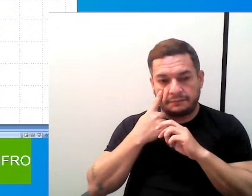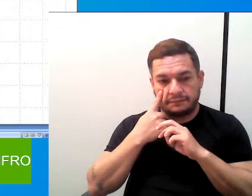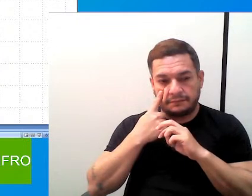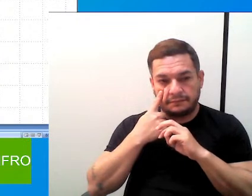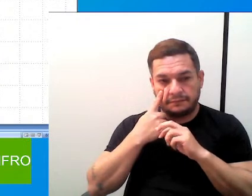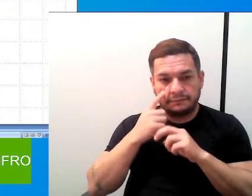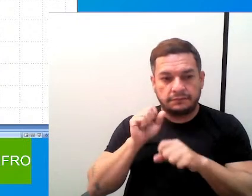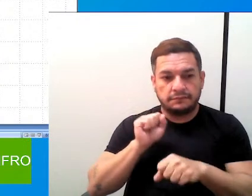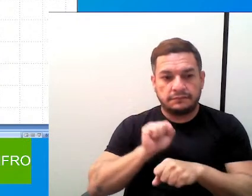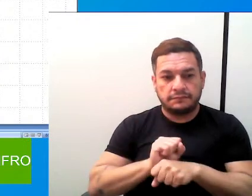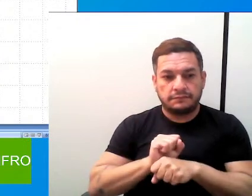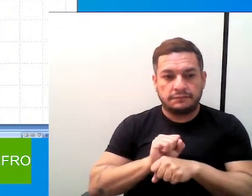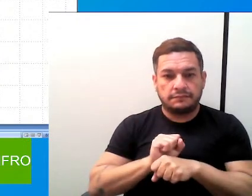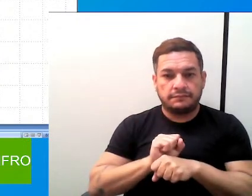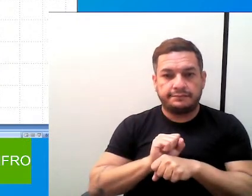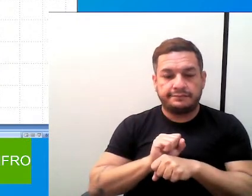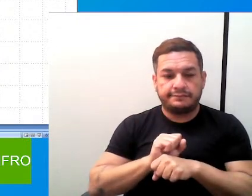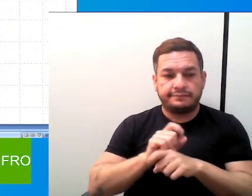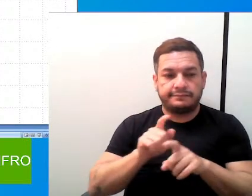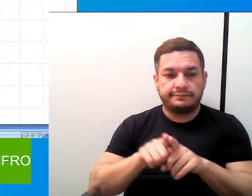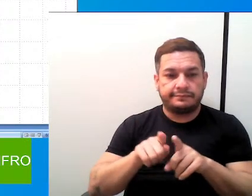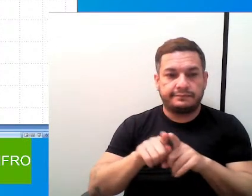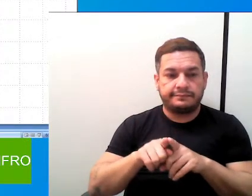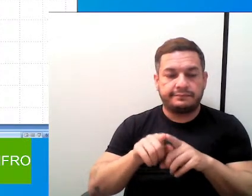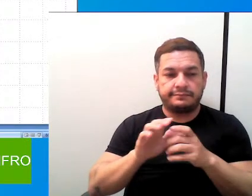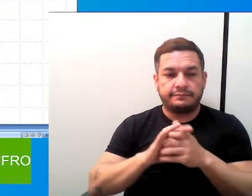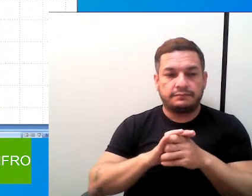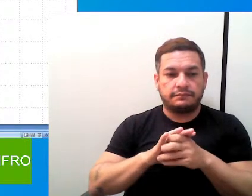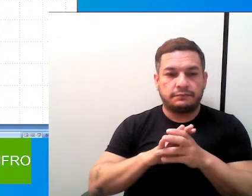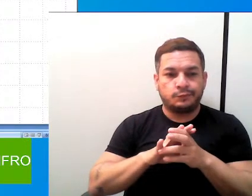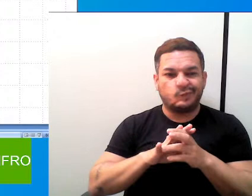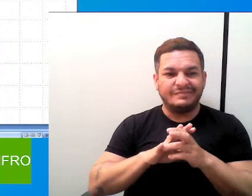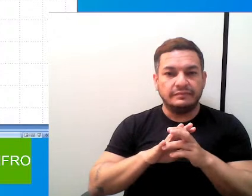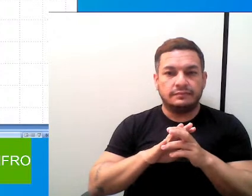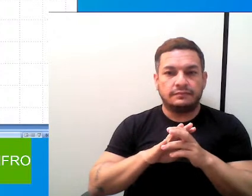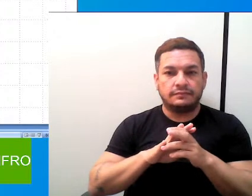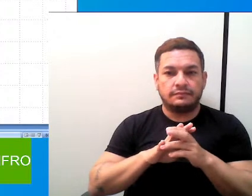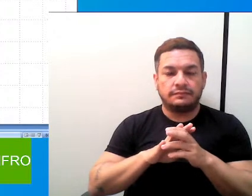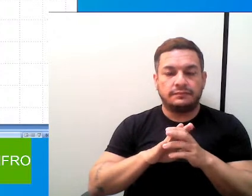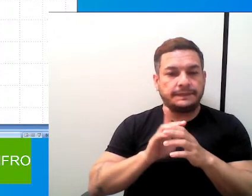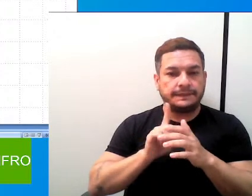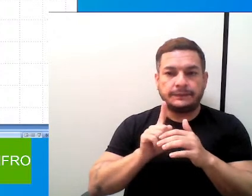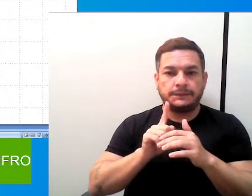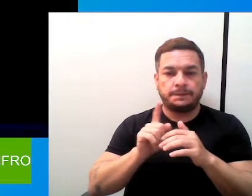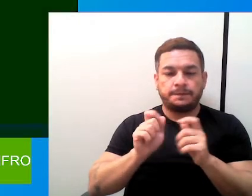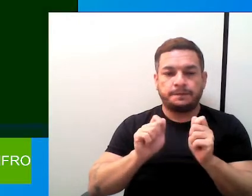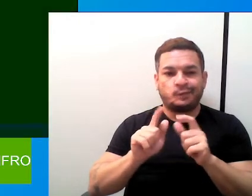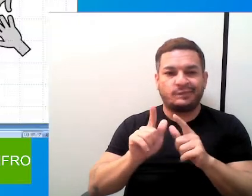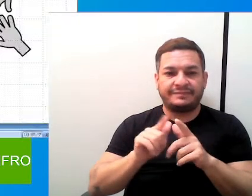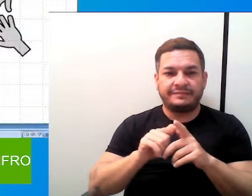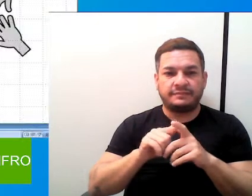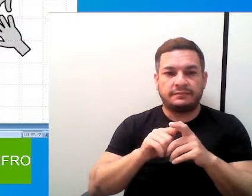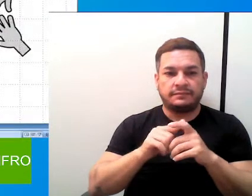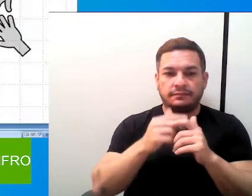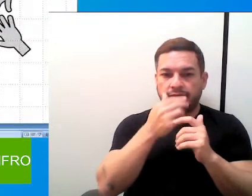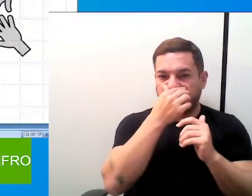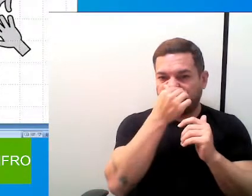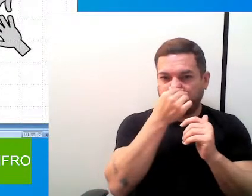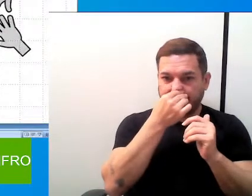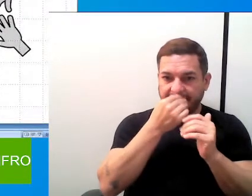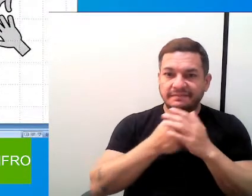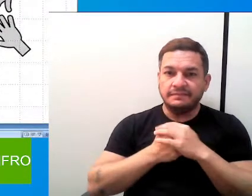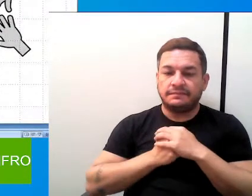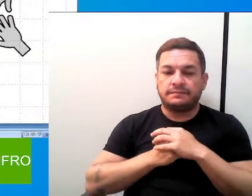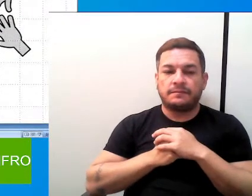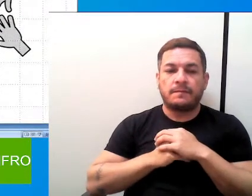Continua travado no primeiro slide. Está passando agora? Não. Ai, caramba.